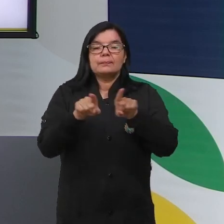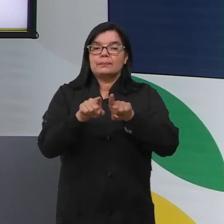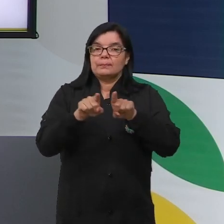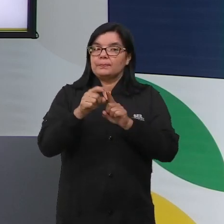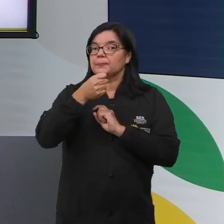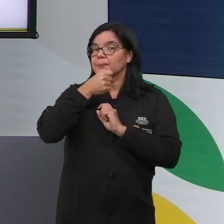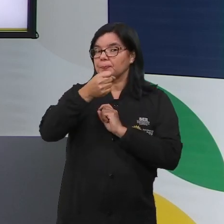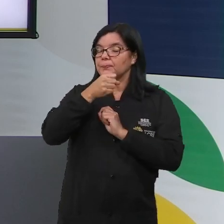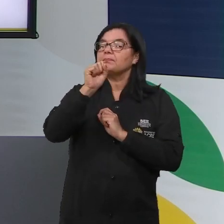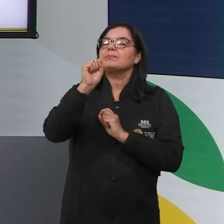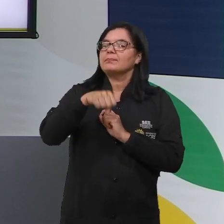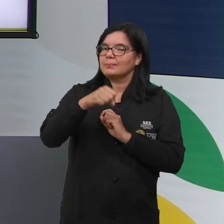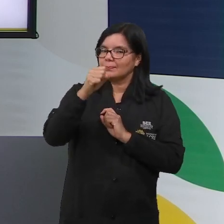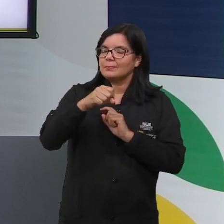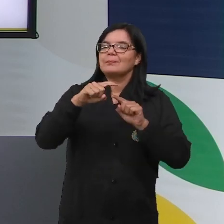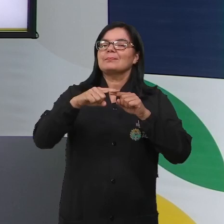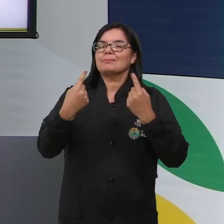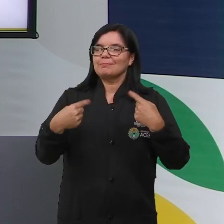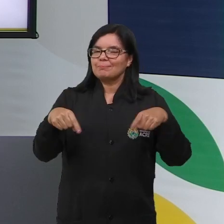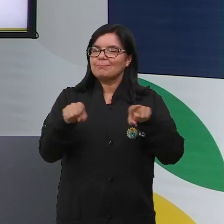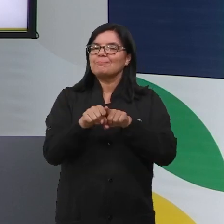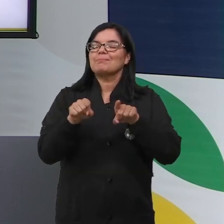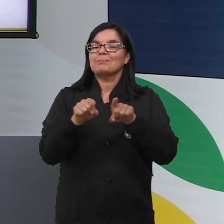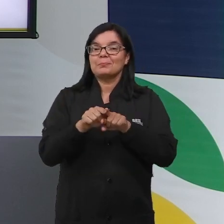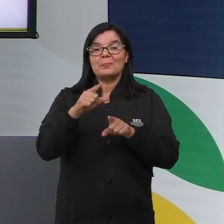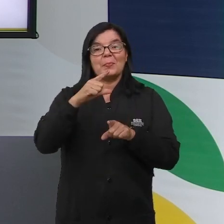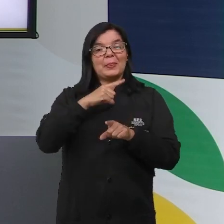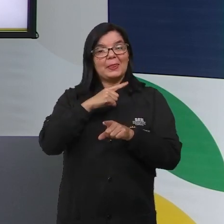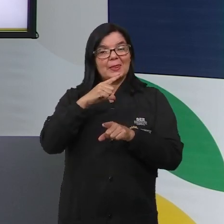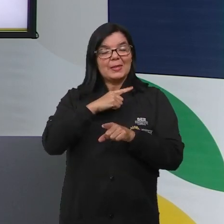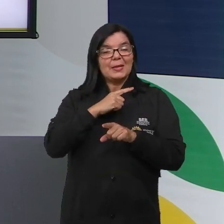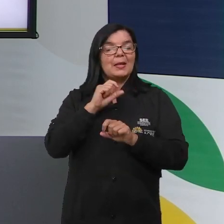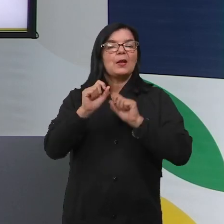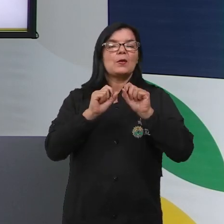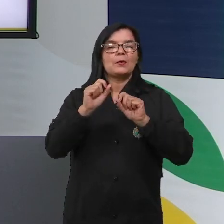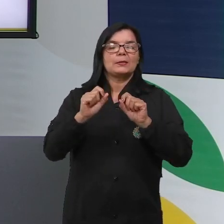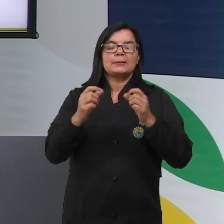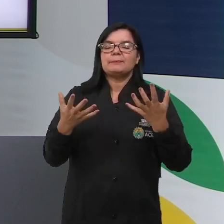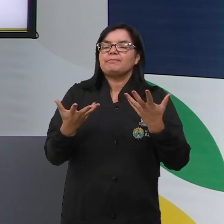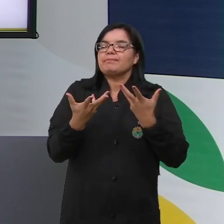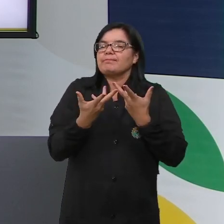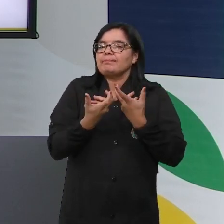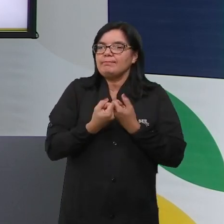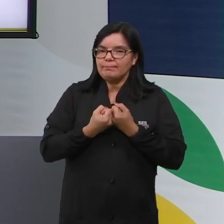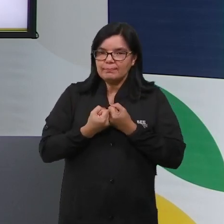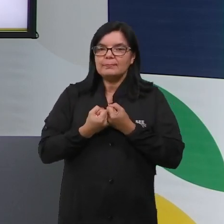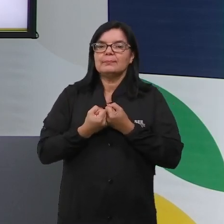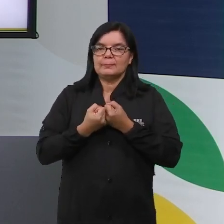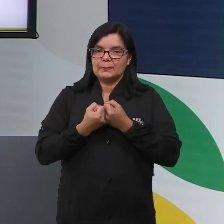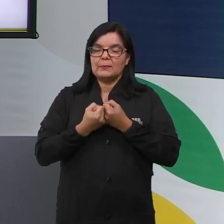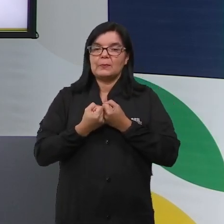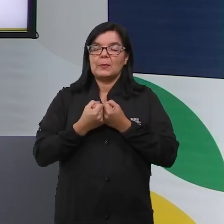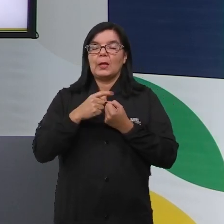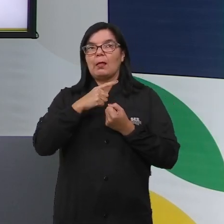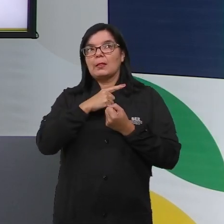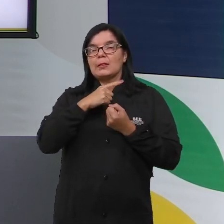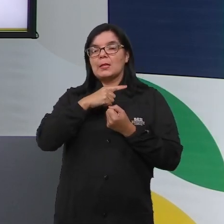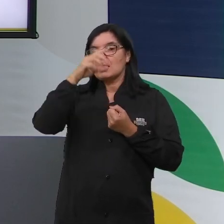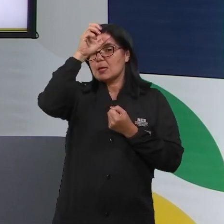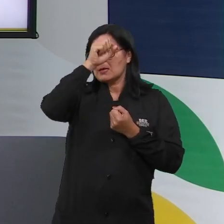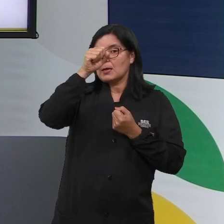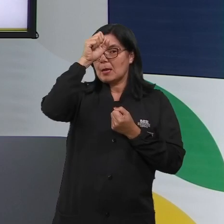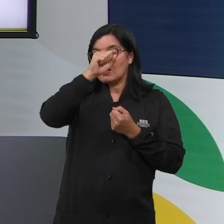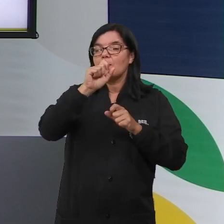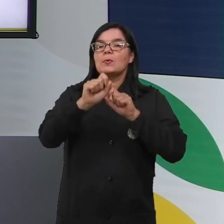da entrevista, sim. Mas é importante que a gente tenha uma certa maleabilidade, quer dizer, eu tenho que aprender